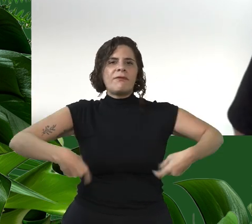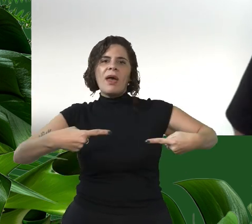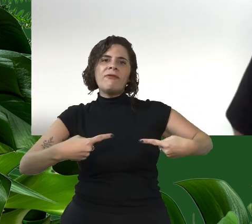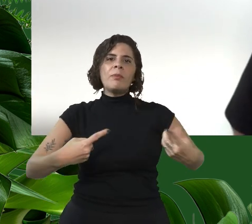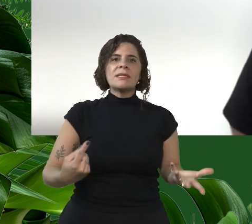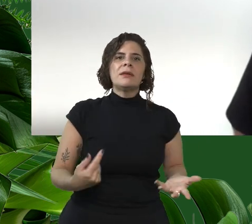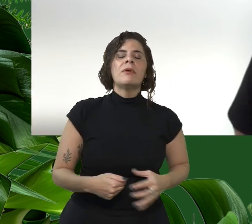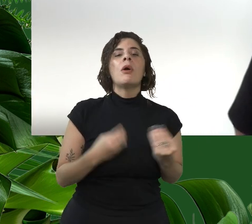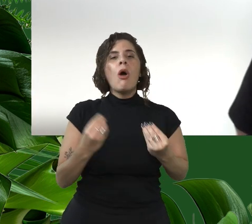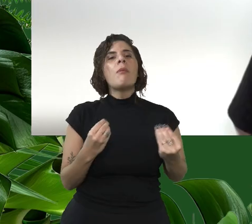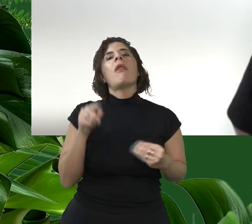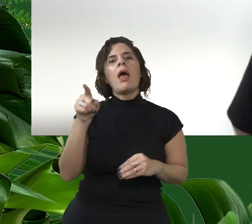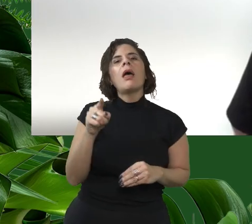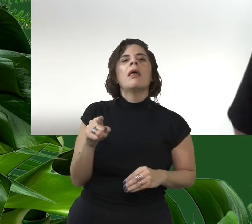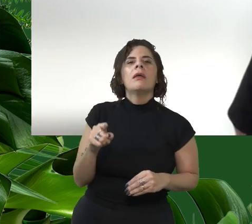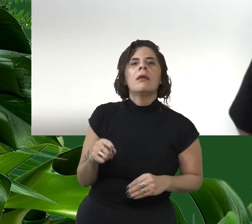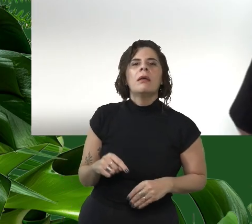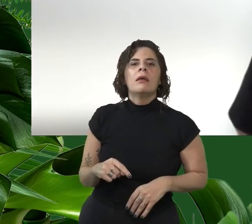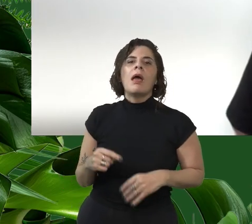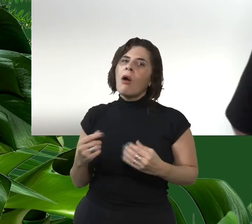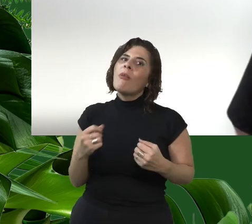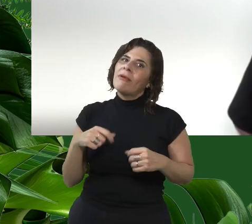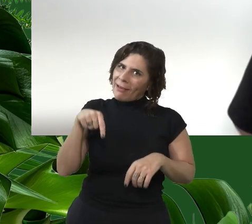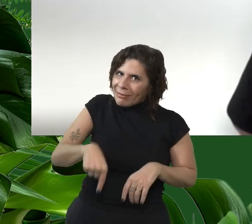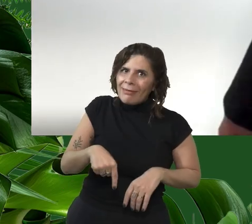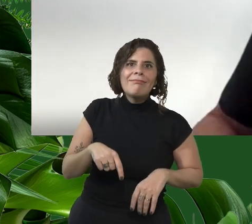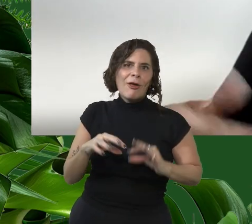coisa aí que a Fundação faz visando